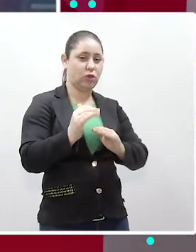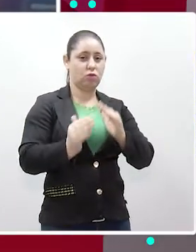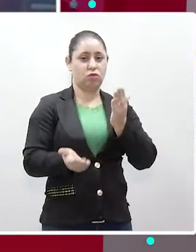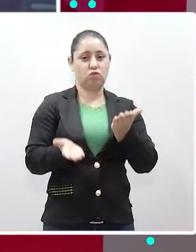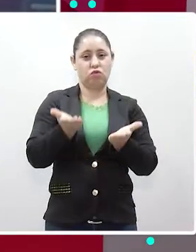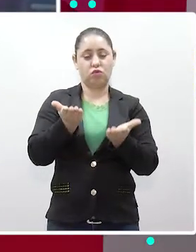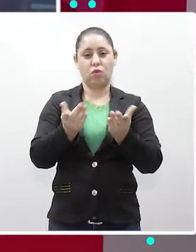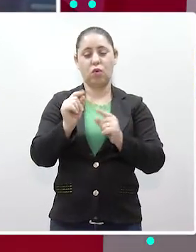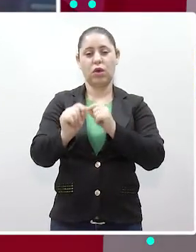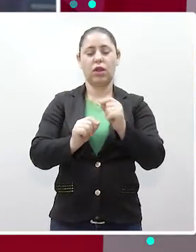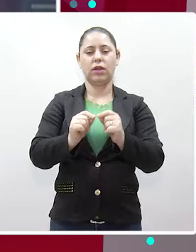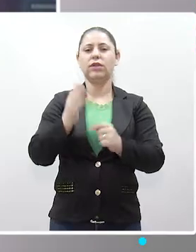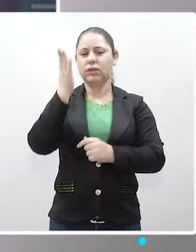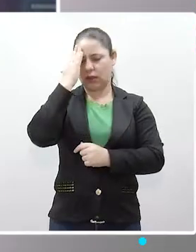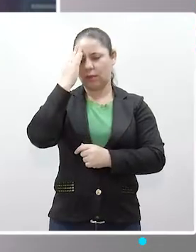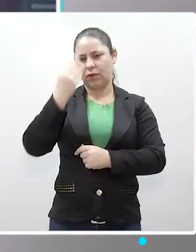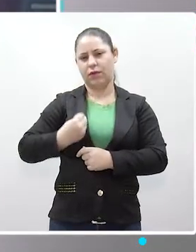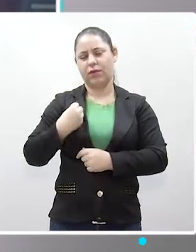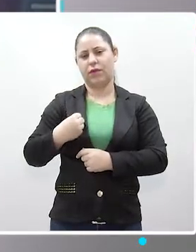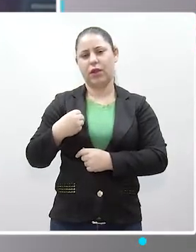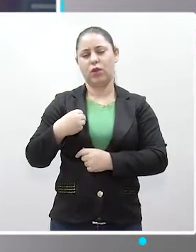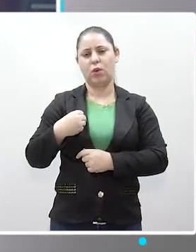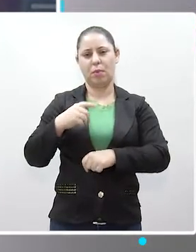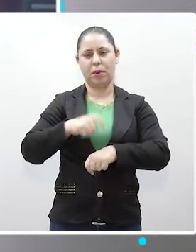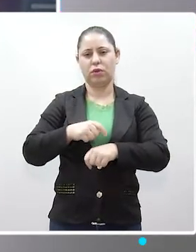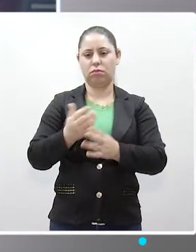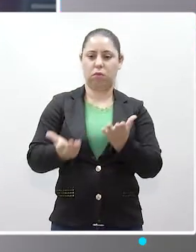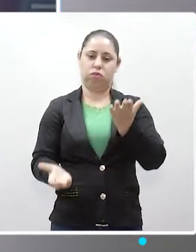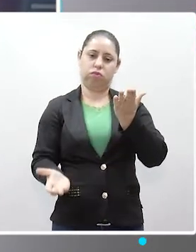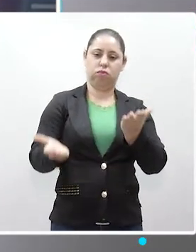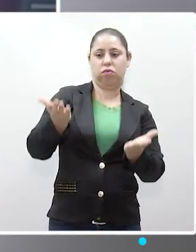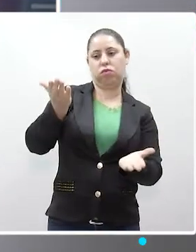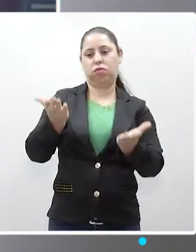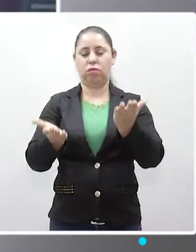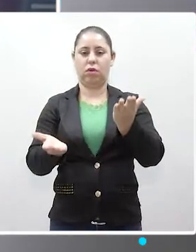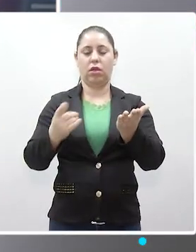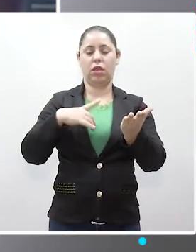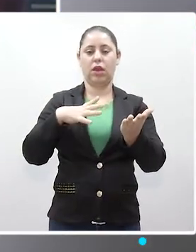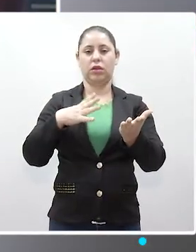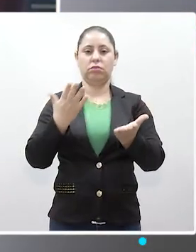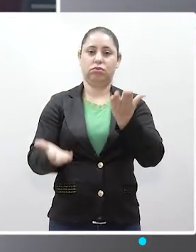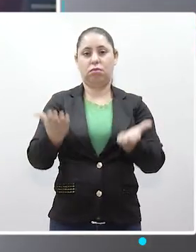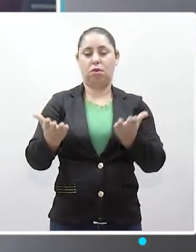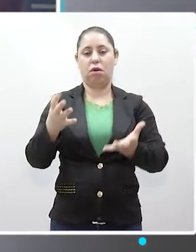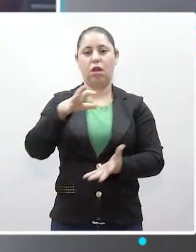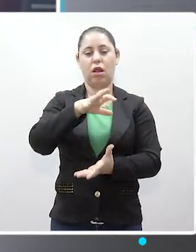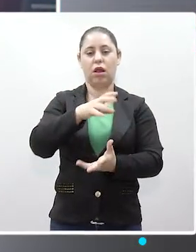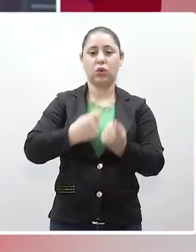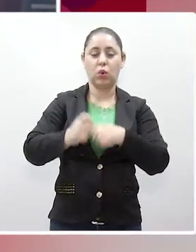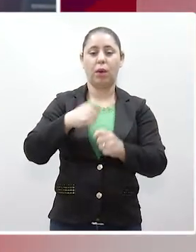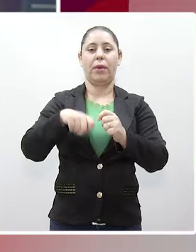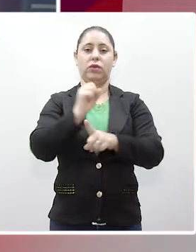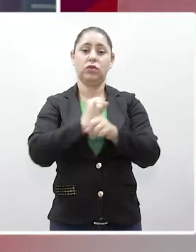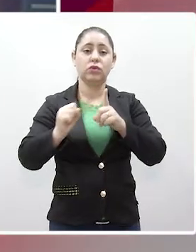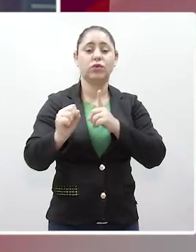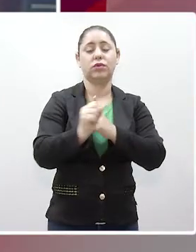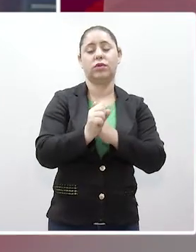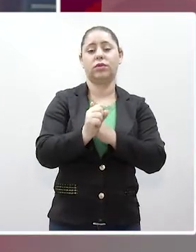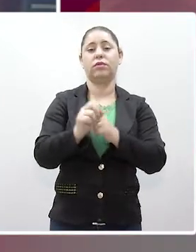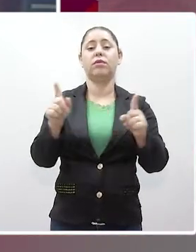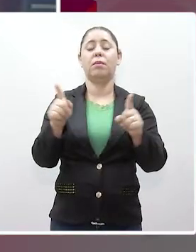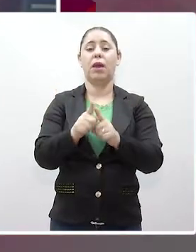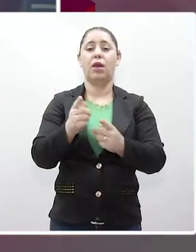instabilidades, você sabe, Thiago, que a gente está vivendo um período de muita instabilidade, não é mesmo? Sim. Então, a gente tem instabilidade econômica, a gente tem instabilidade social, a